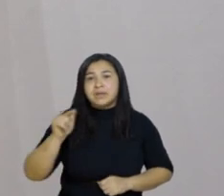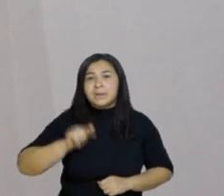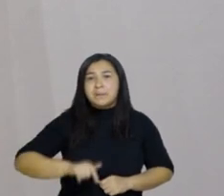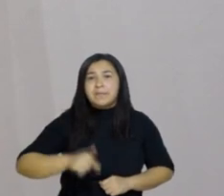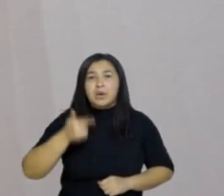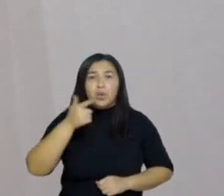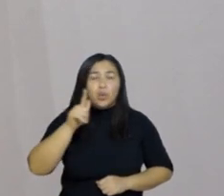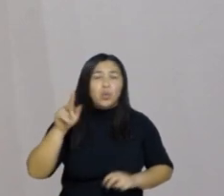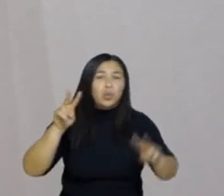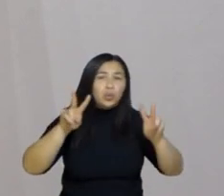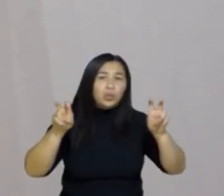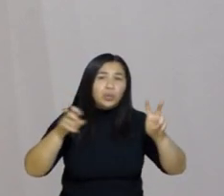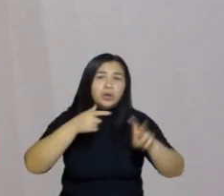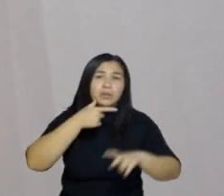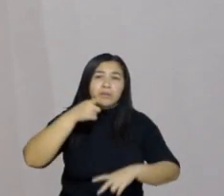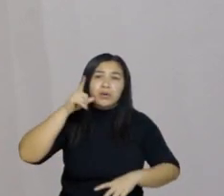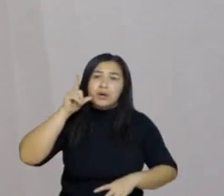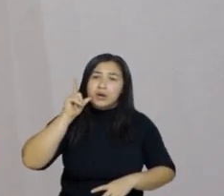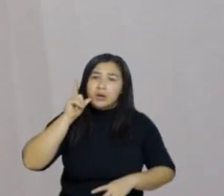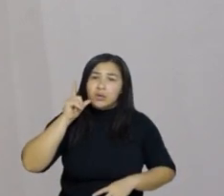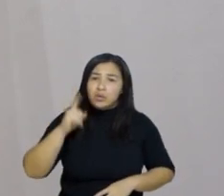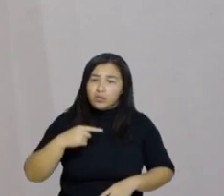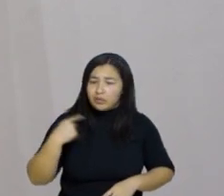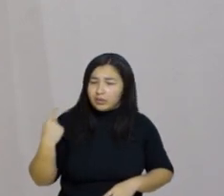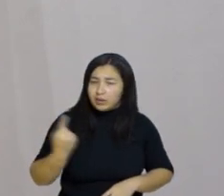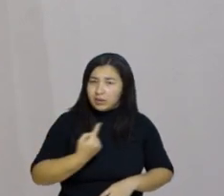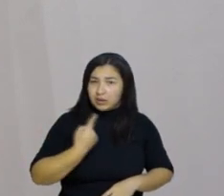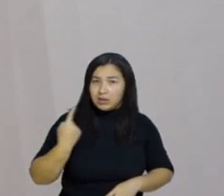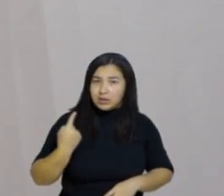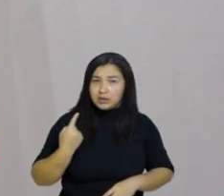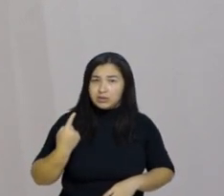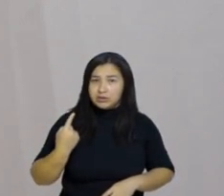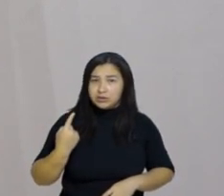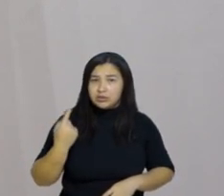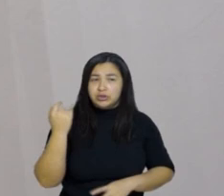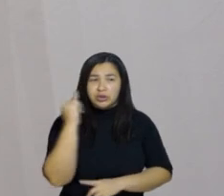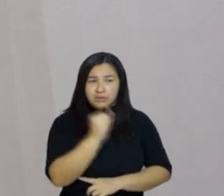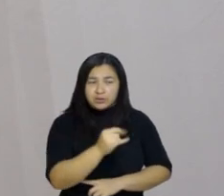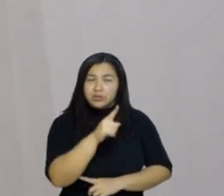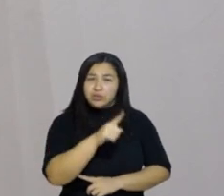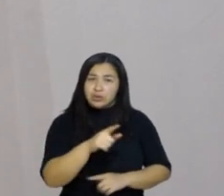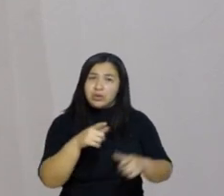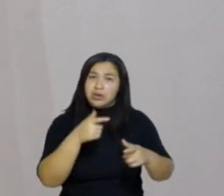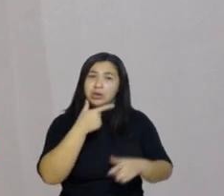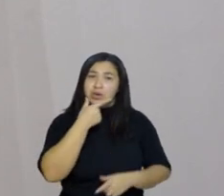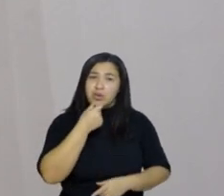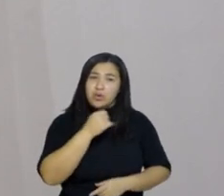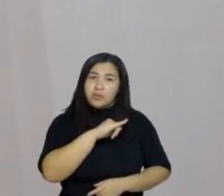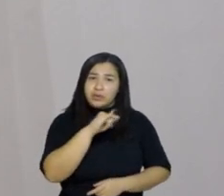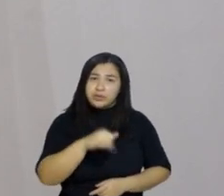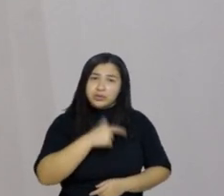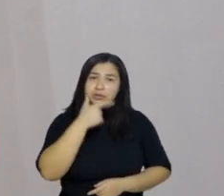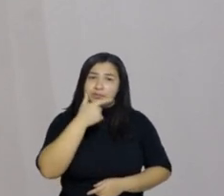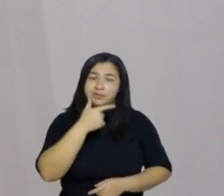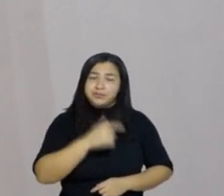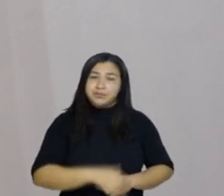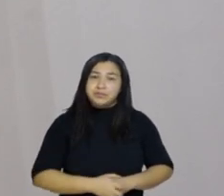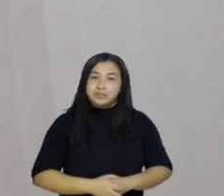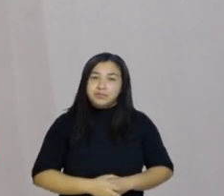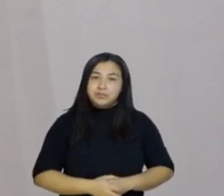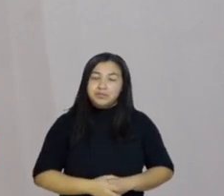nós passamos ontem, que a nossa assessoria passou ao secretário Gerri e toda a sua equipe. Nós fomos